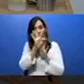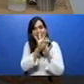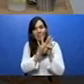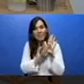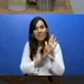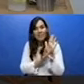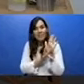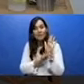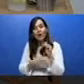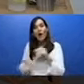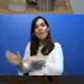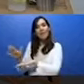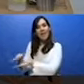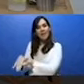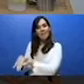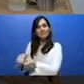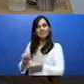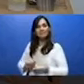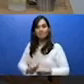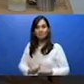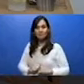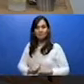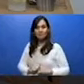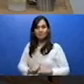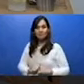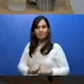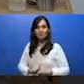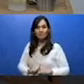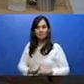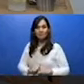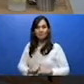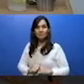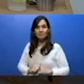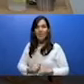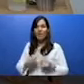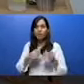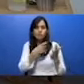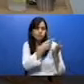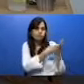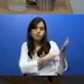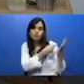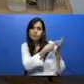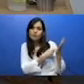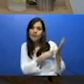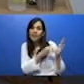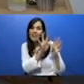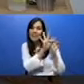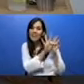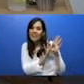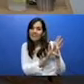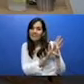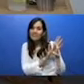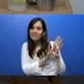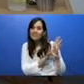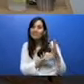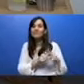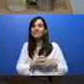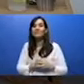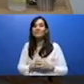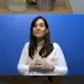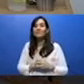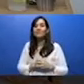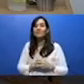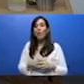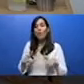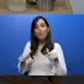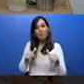Mona Lisa, tá? Então, olha, é um produzir texto inspirado na obra da Mona Lisa e o